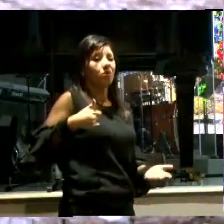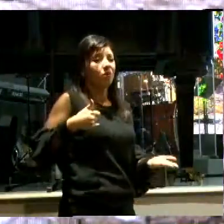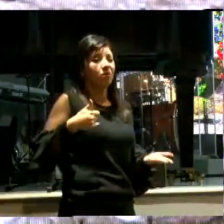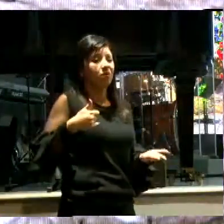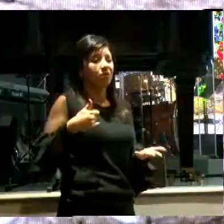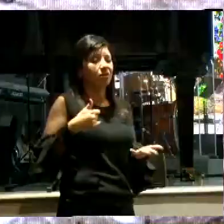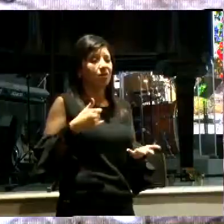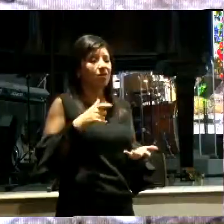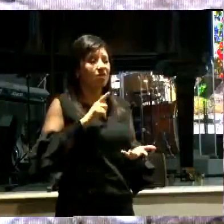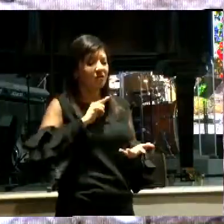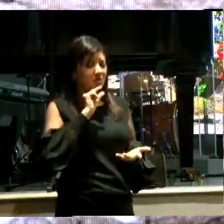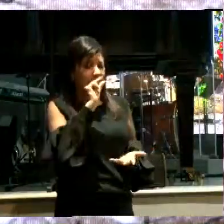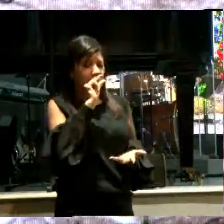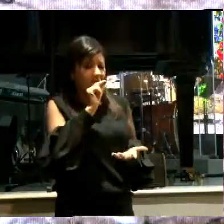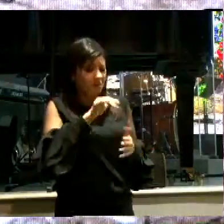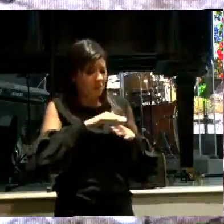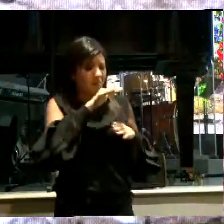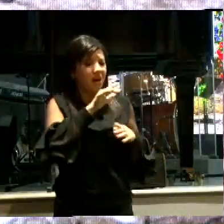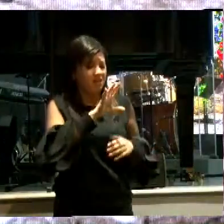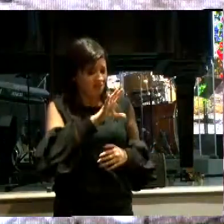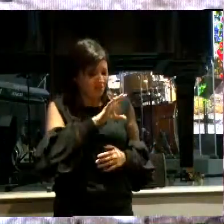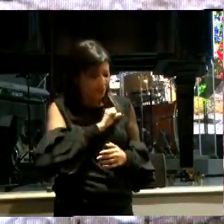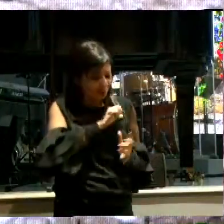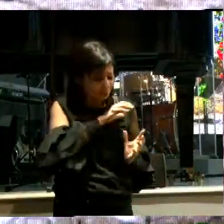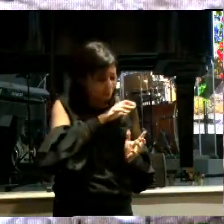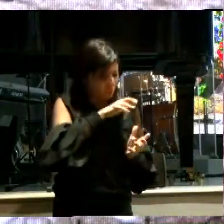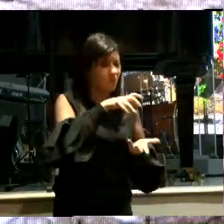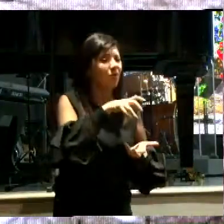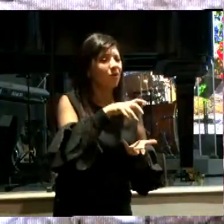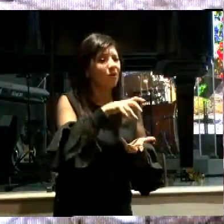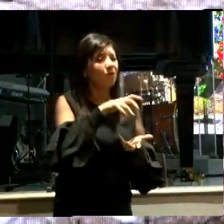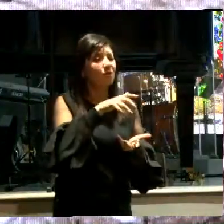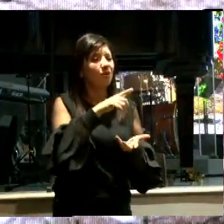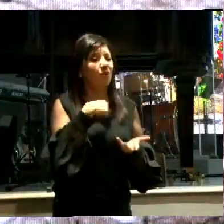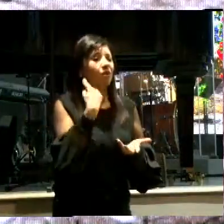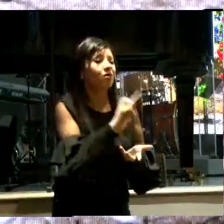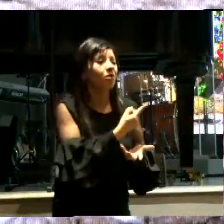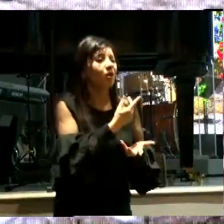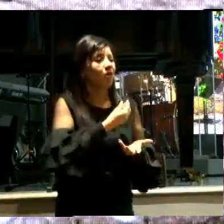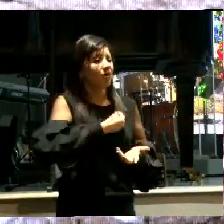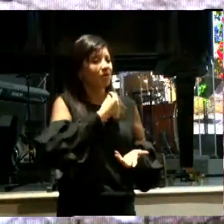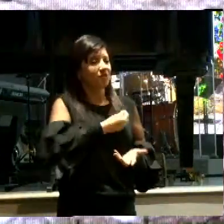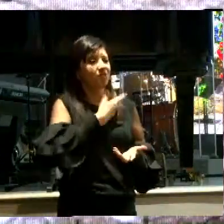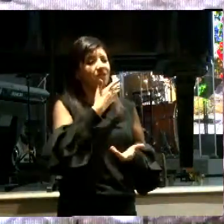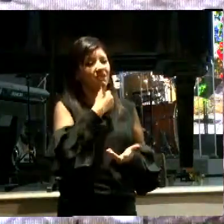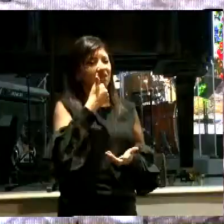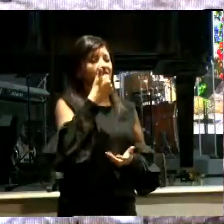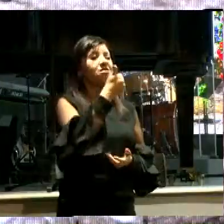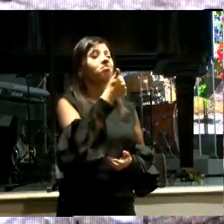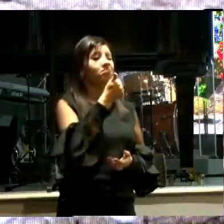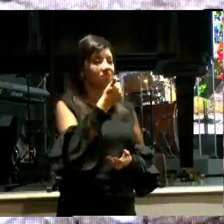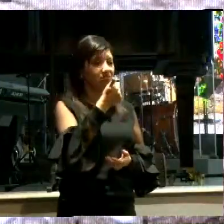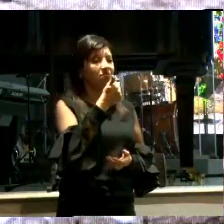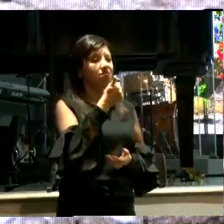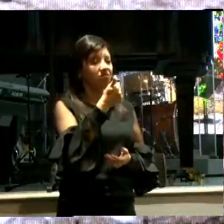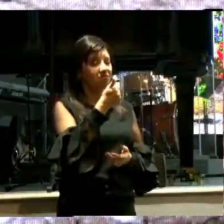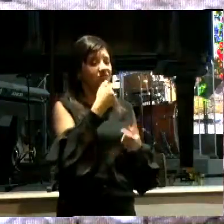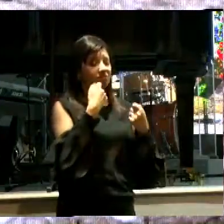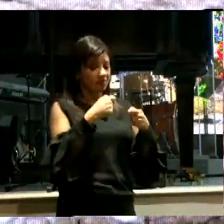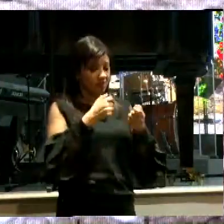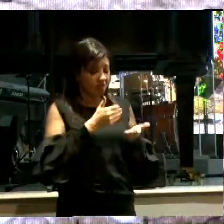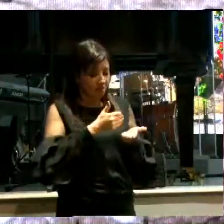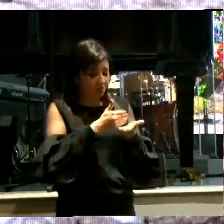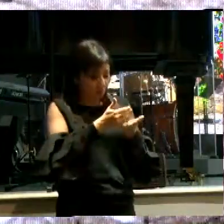de amor, a gente viveria bem melhor. Mas isso tem que começar de dentro da nossa